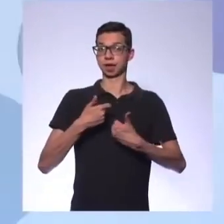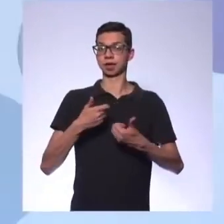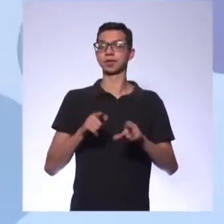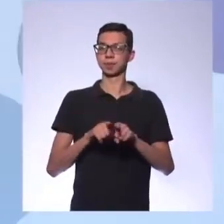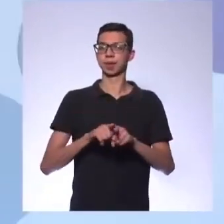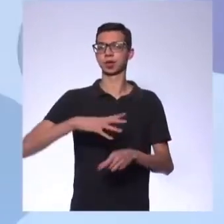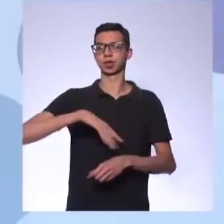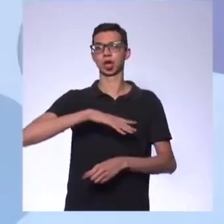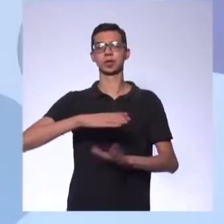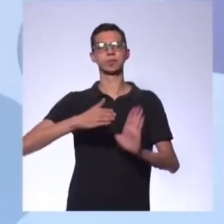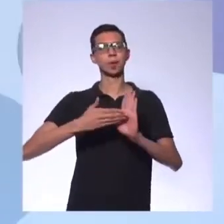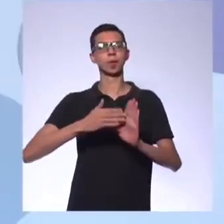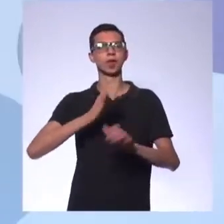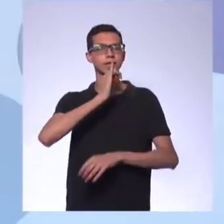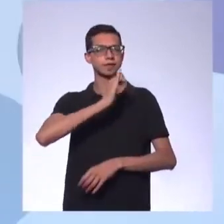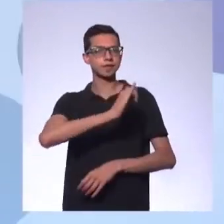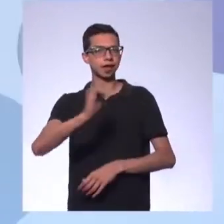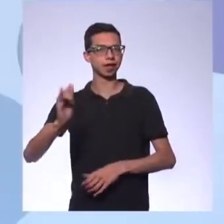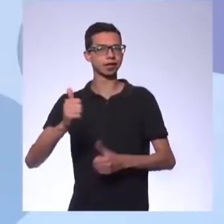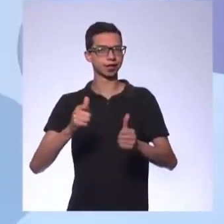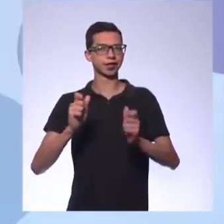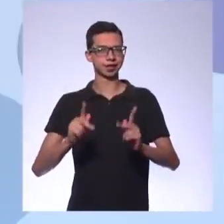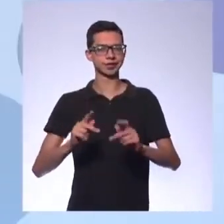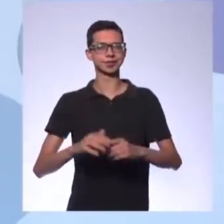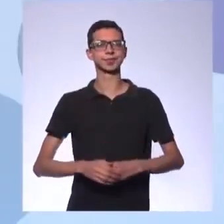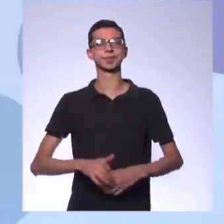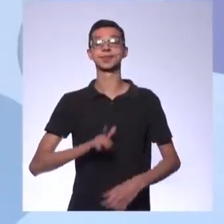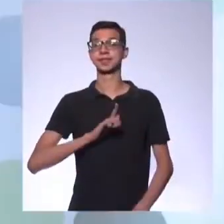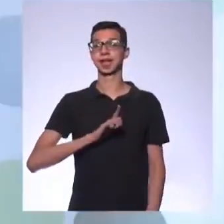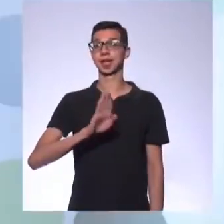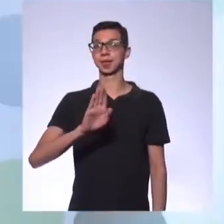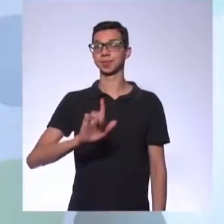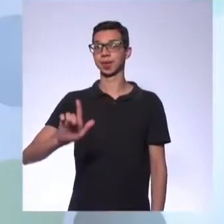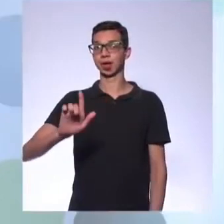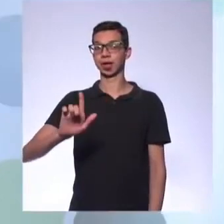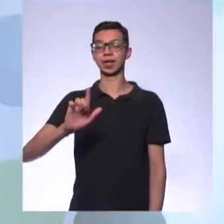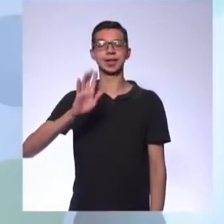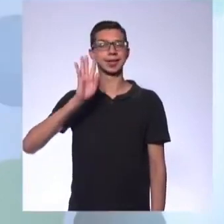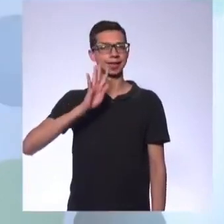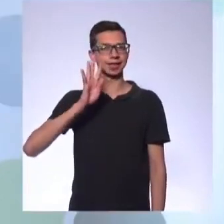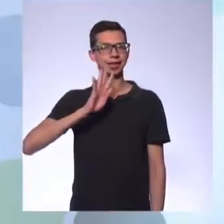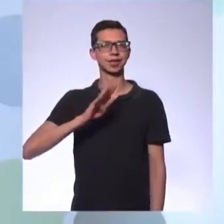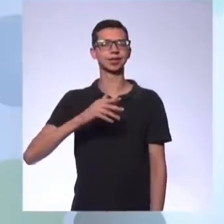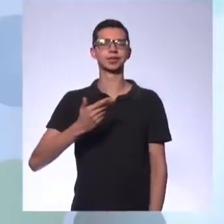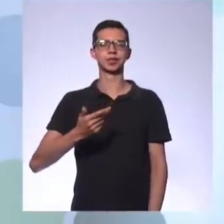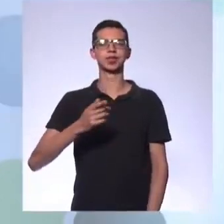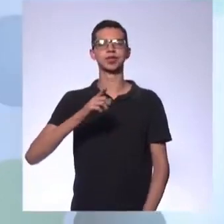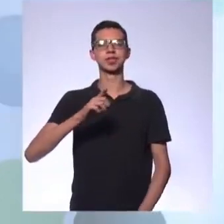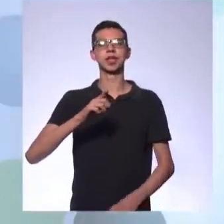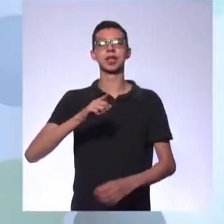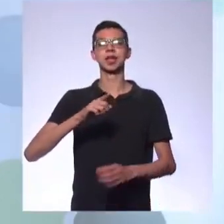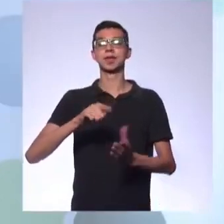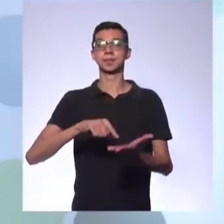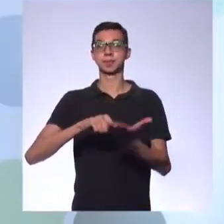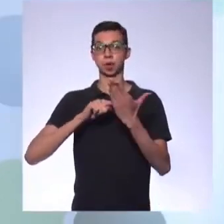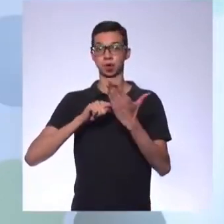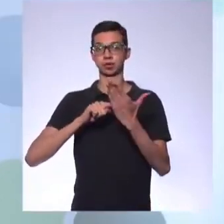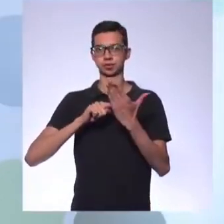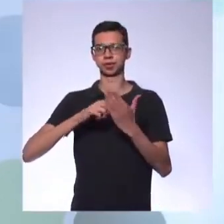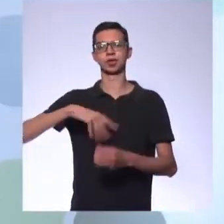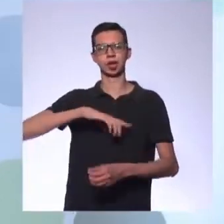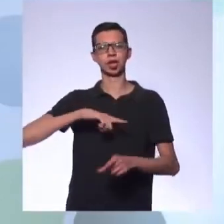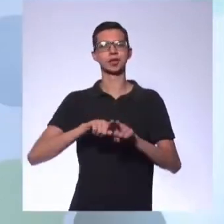você viu que eu compartilhei esse final de semana? Nossa, que bacana isso. Nossa, aqui da nossa... Ou seja, nós vamos indicar a sua indicação aqui e vamos aprender com